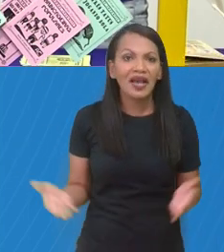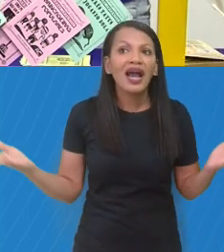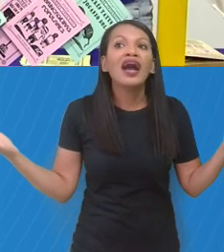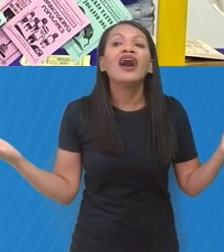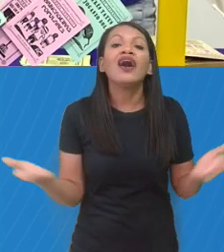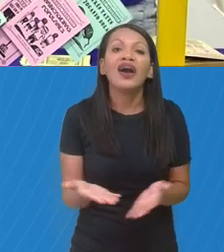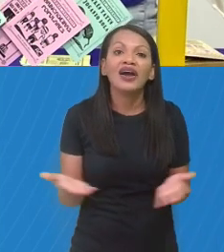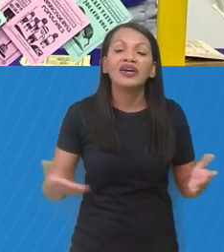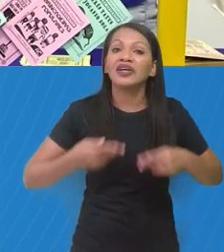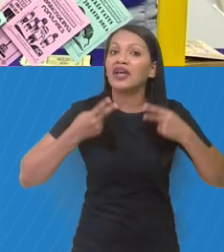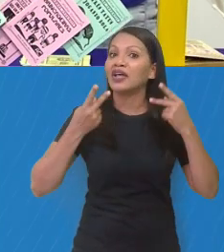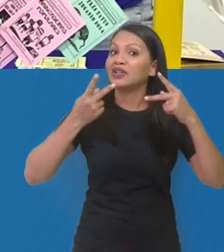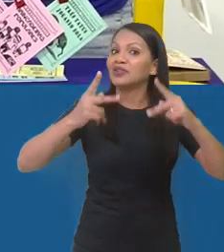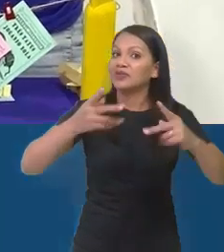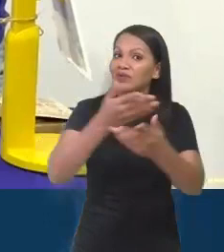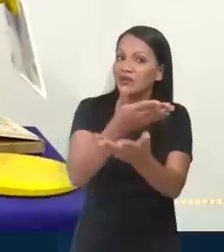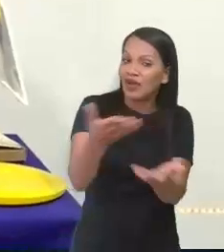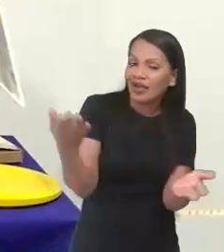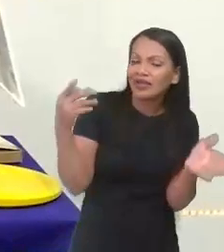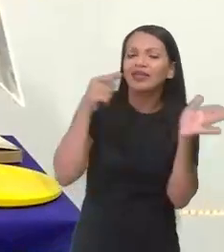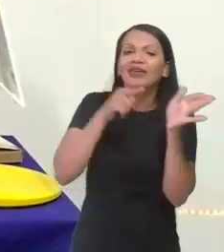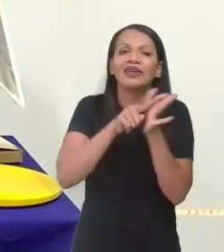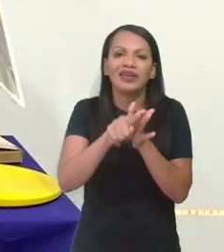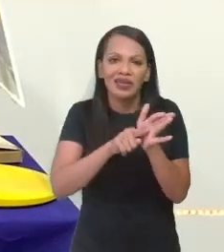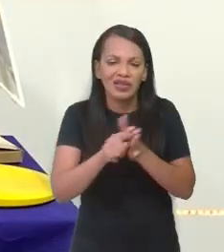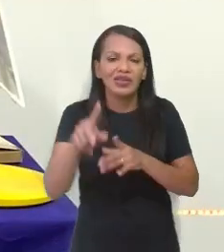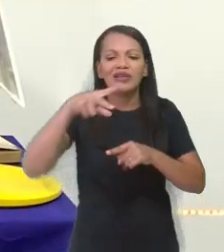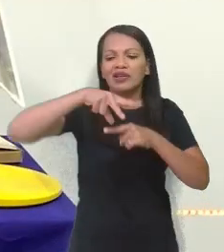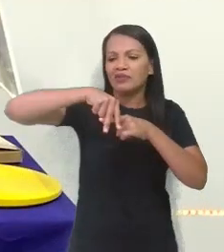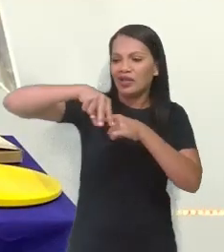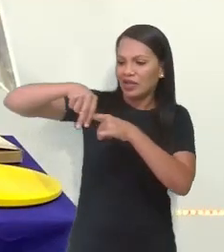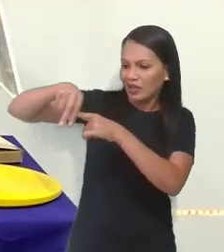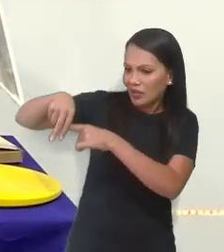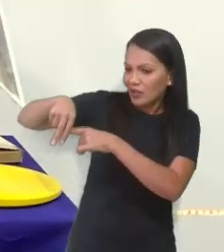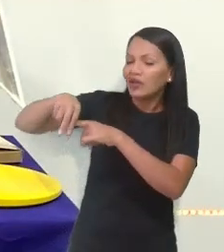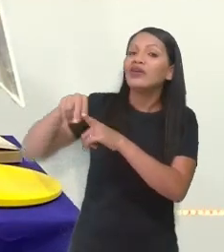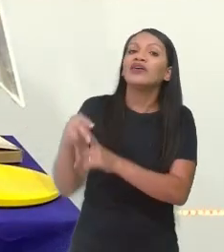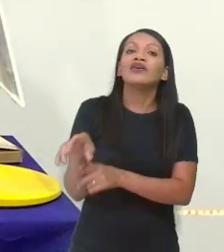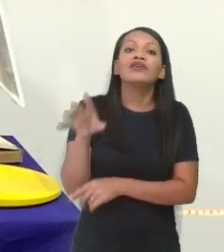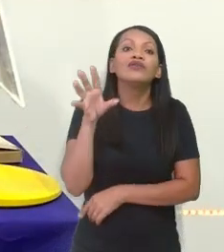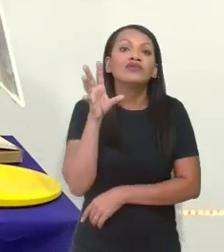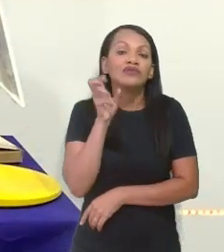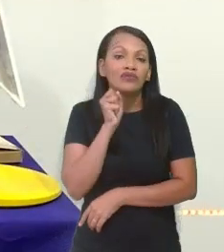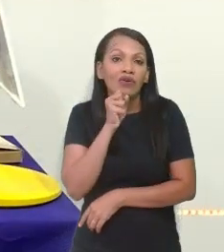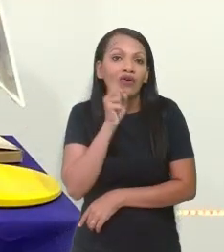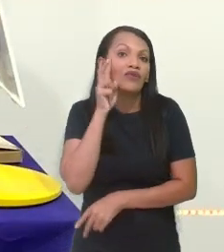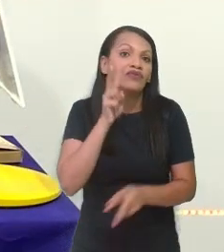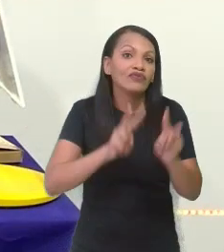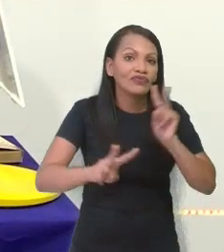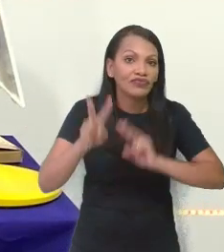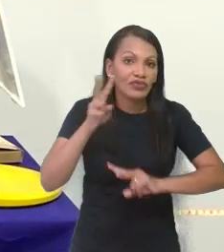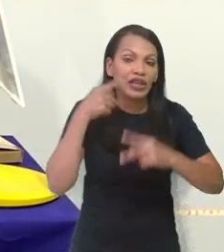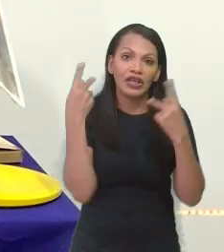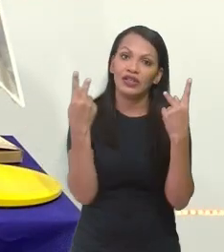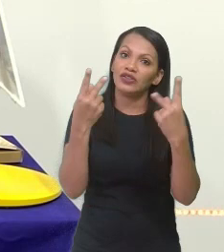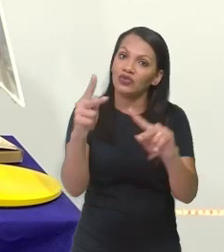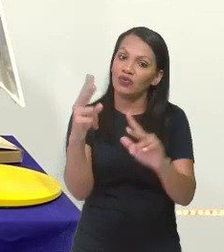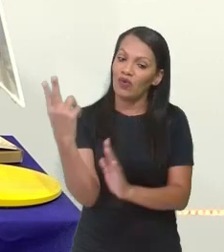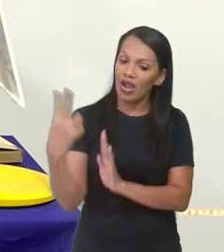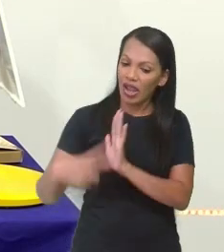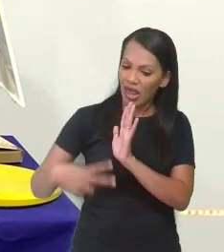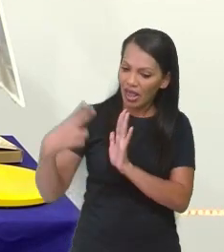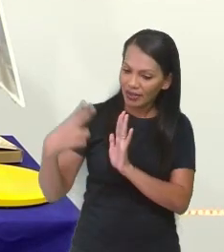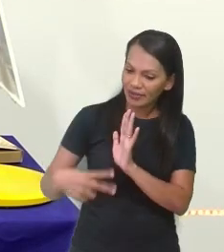Agora é a sua vez de pesquisar um cordel e ouvir a sua leitura. Olha